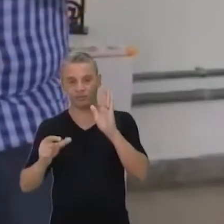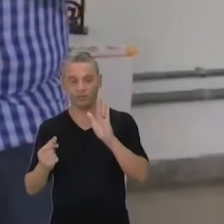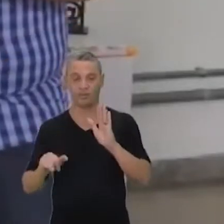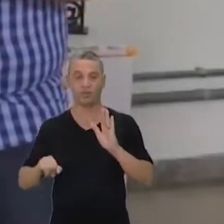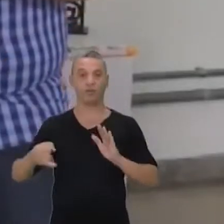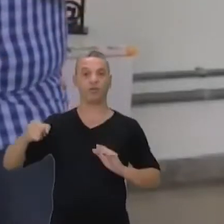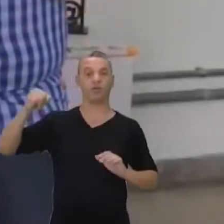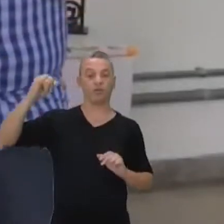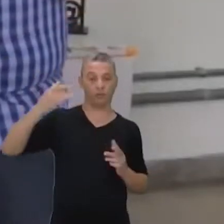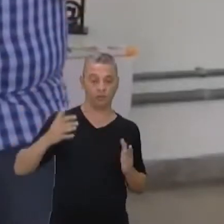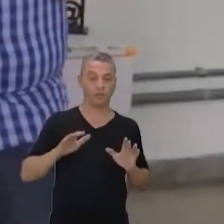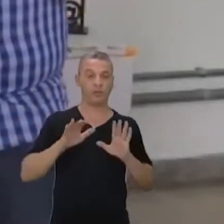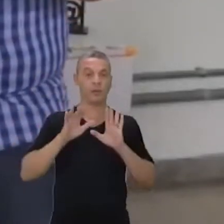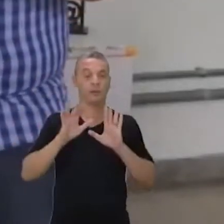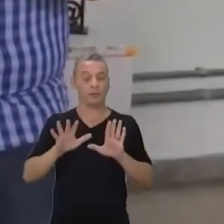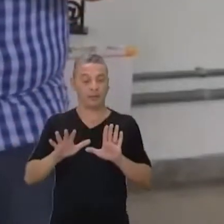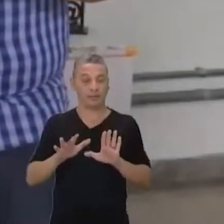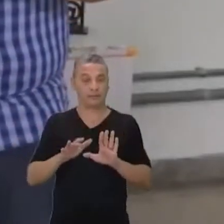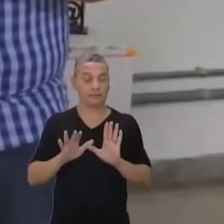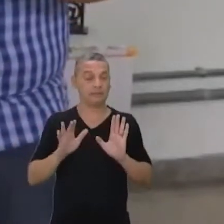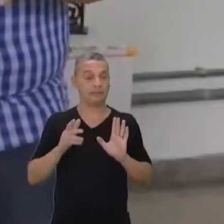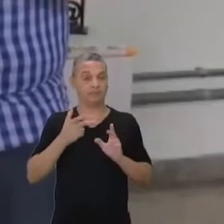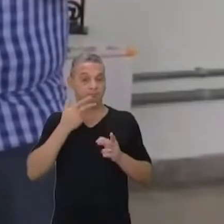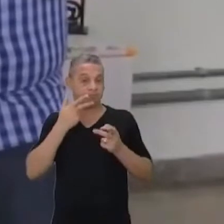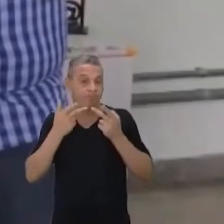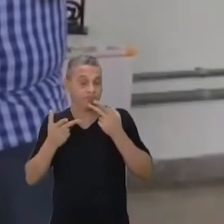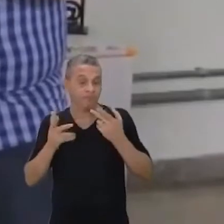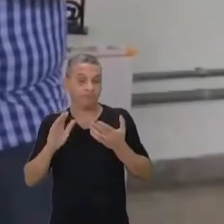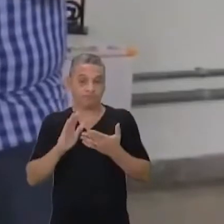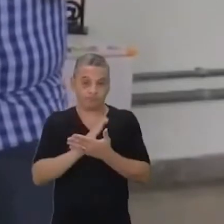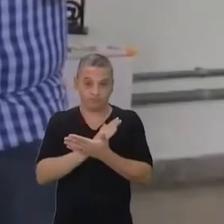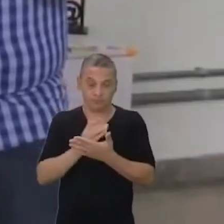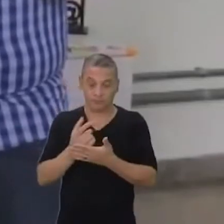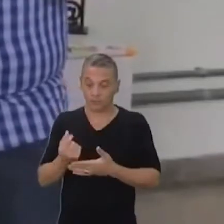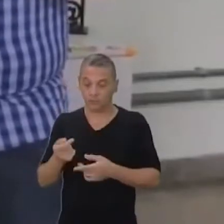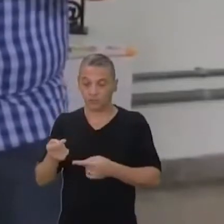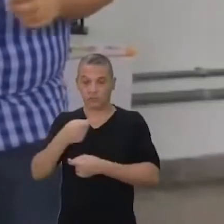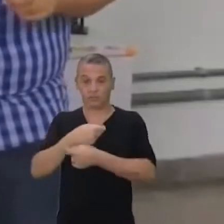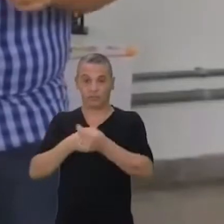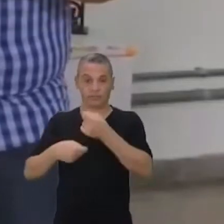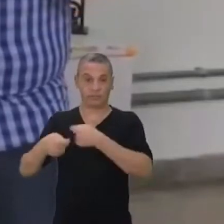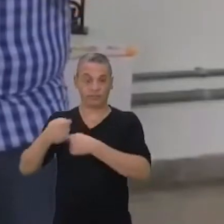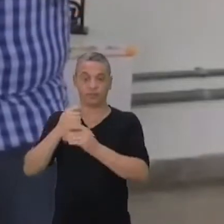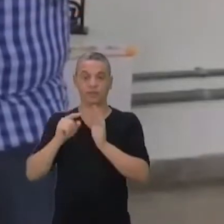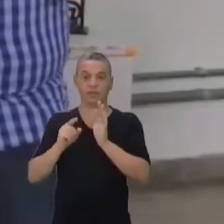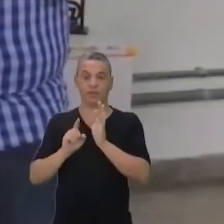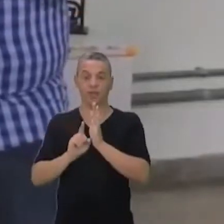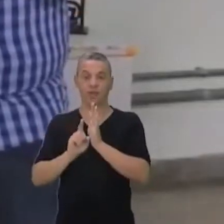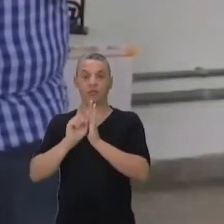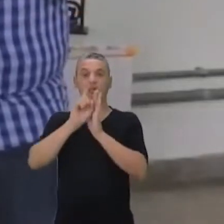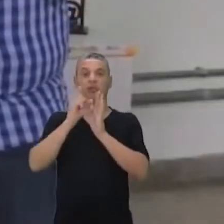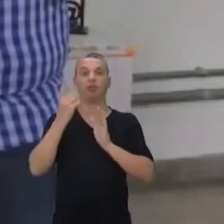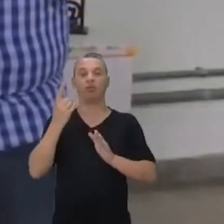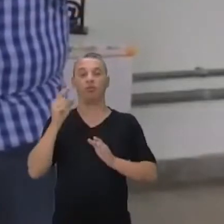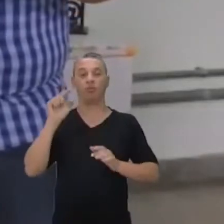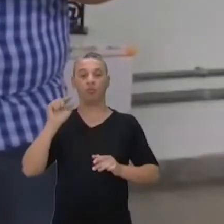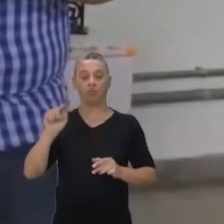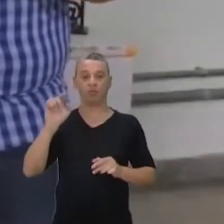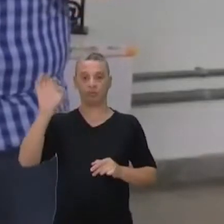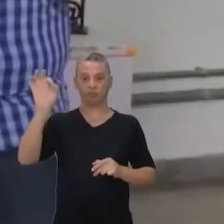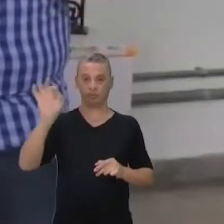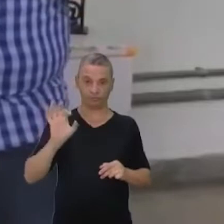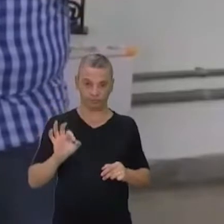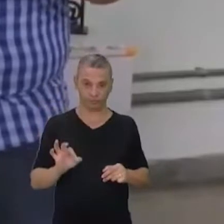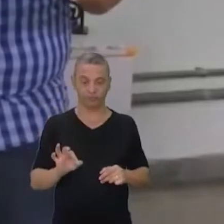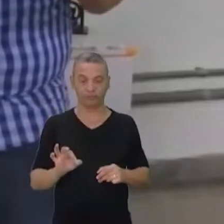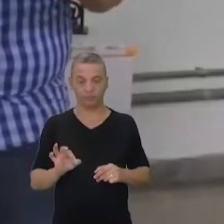juros. Mas há rumores, tá certo? De que a taxa ela vai sofrer um aumento de 1 ponto